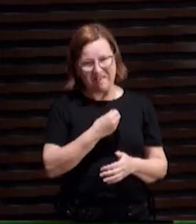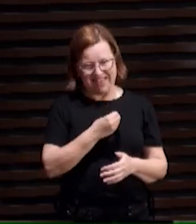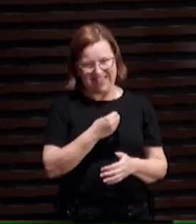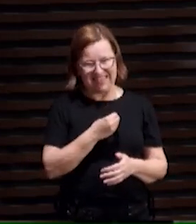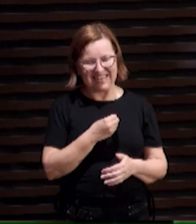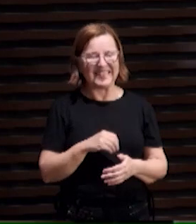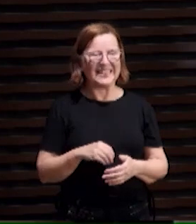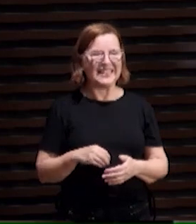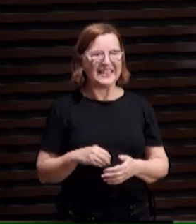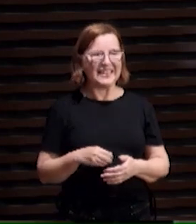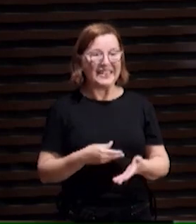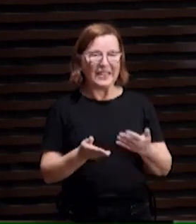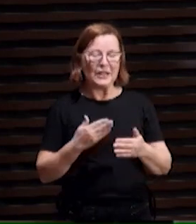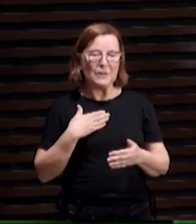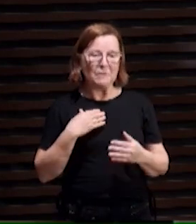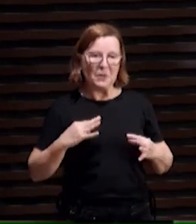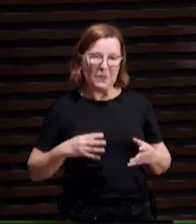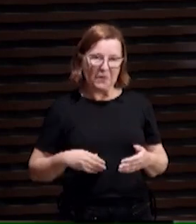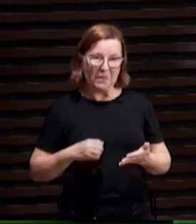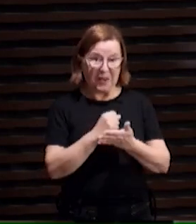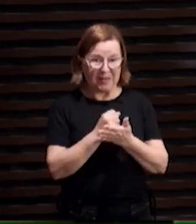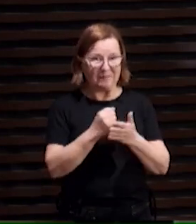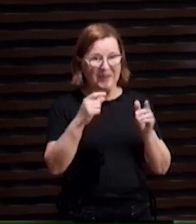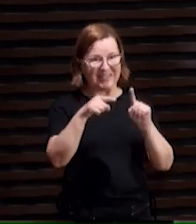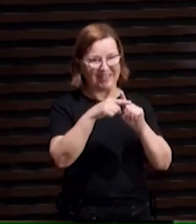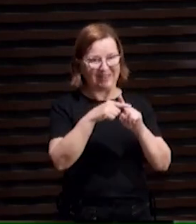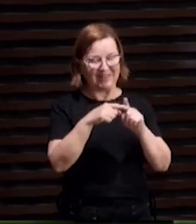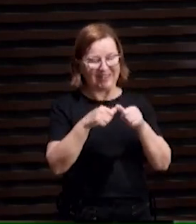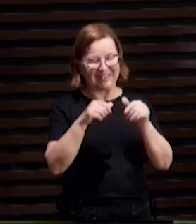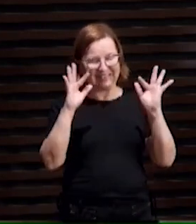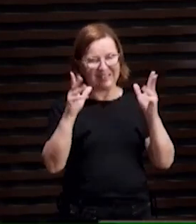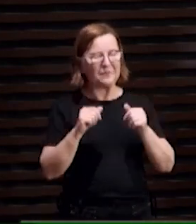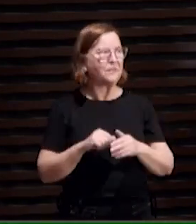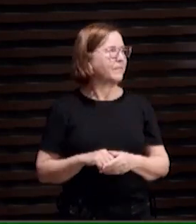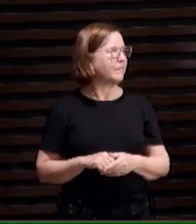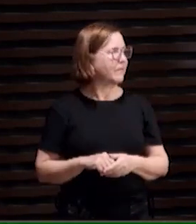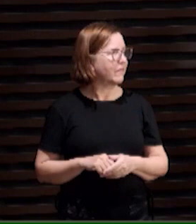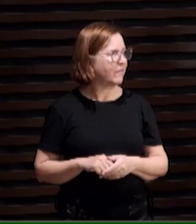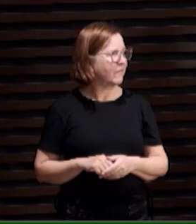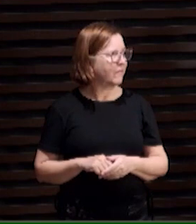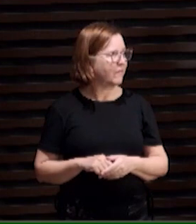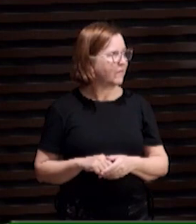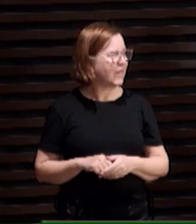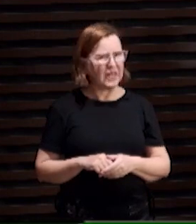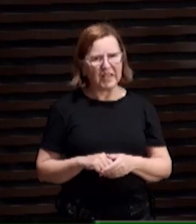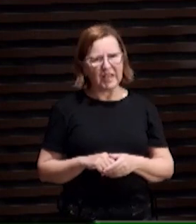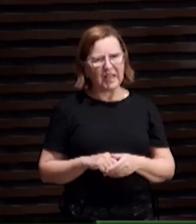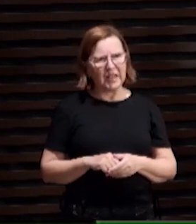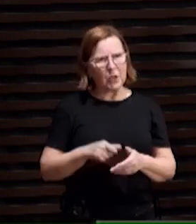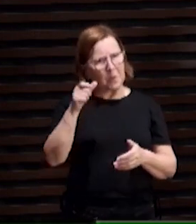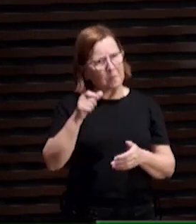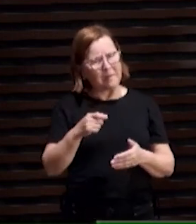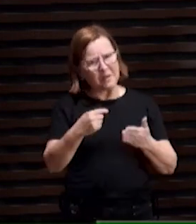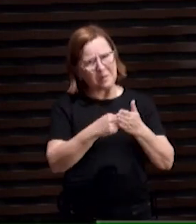as marcas da cruz. Isso é maravilhoso. Eu só estou dando uma resposta porque me perguntou recentemente,